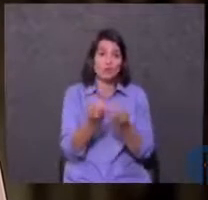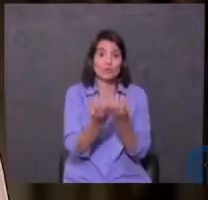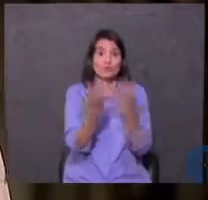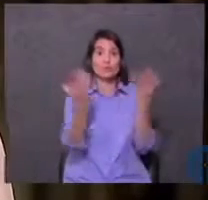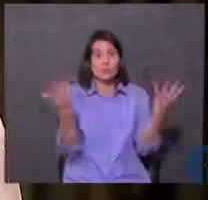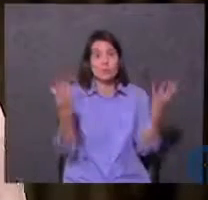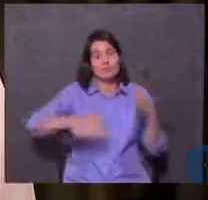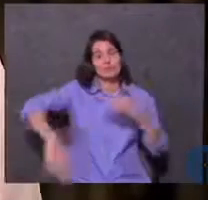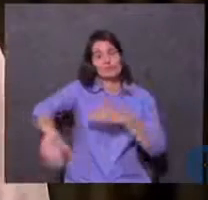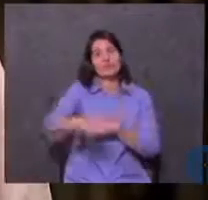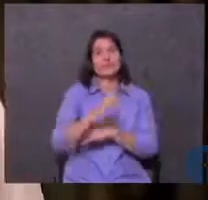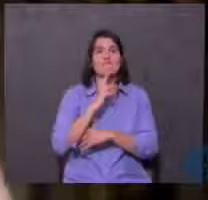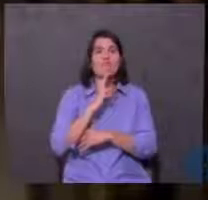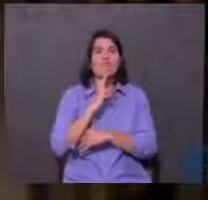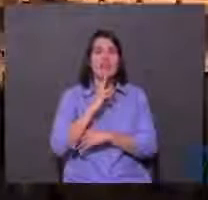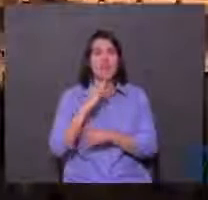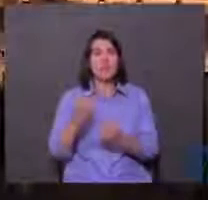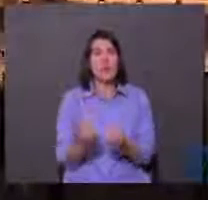cova da Iria.